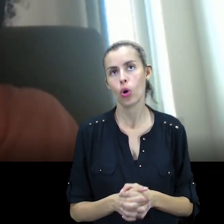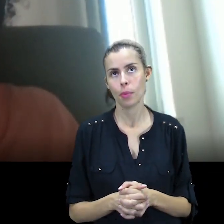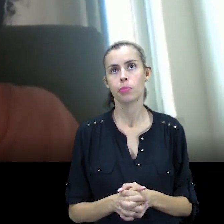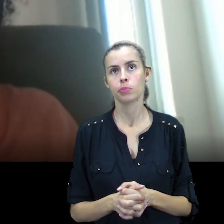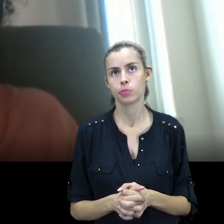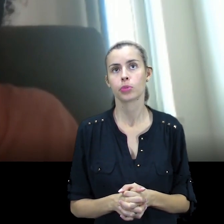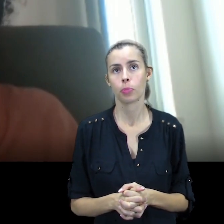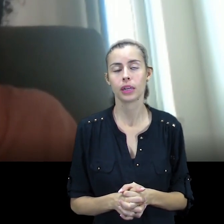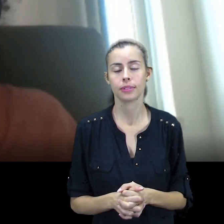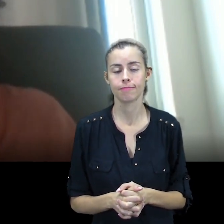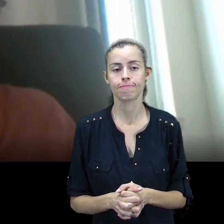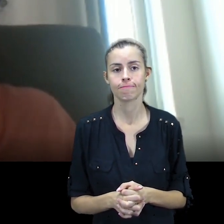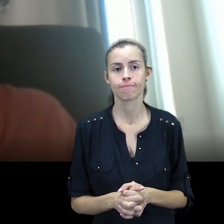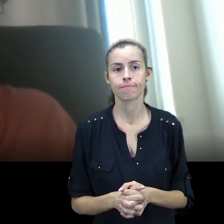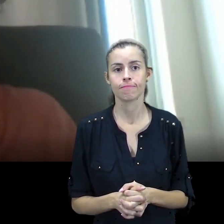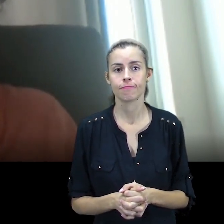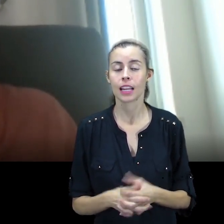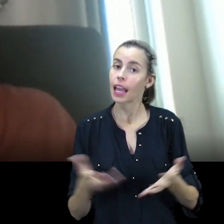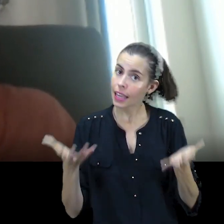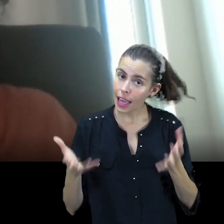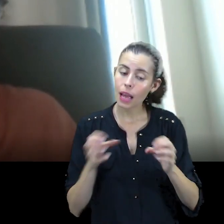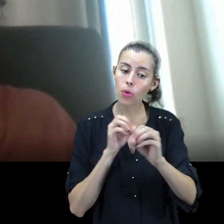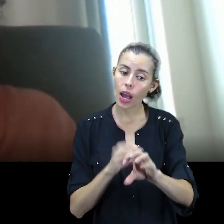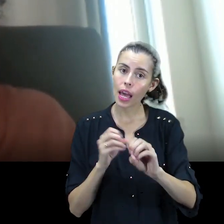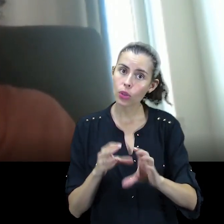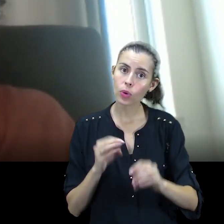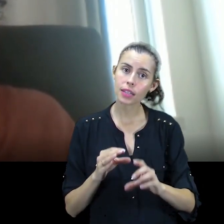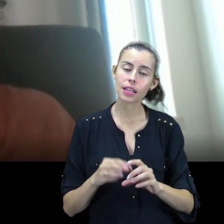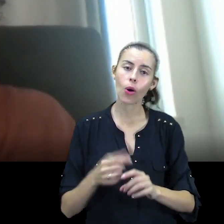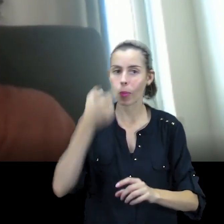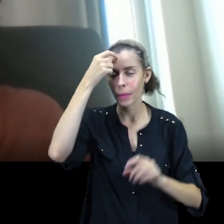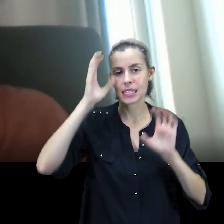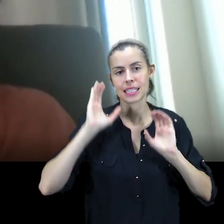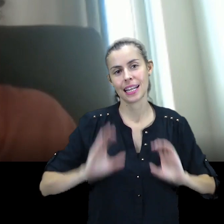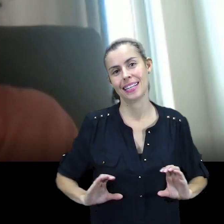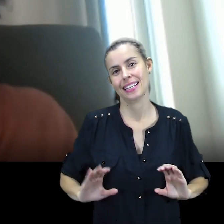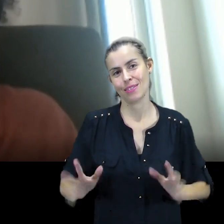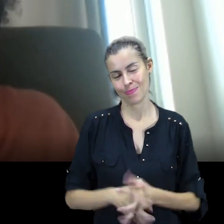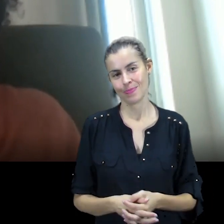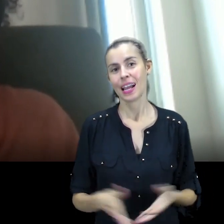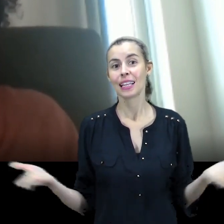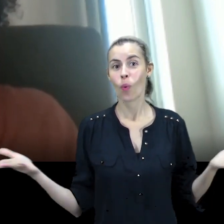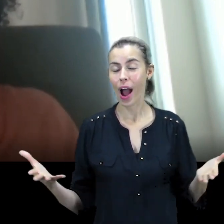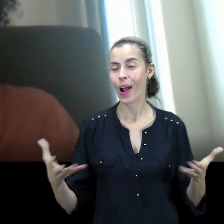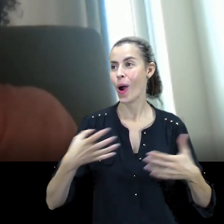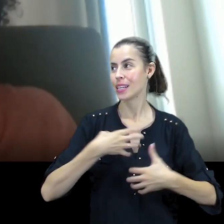que foi muito positivo aprovar as resoluções, a gente está no momento de implantação das